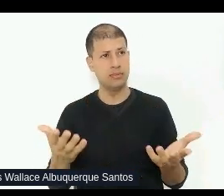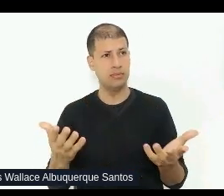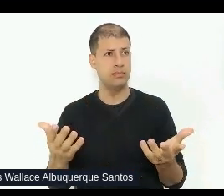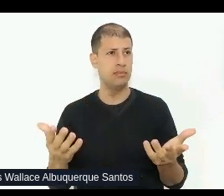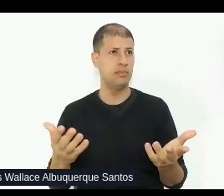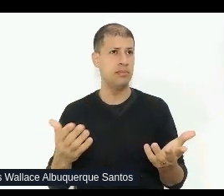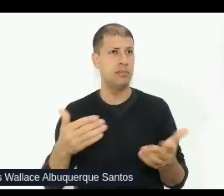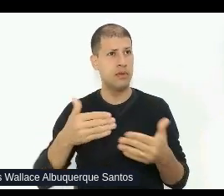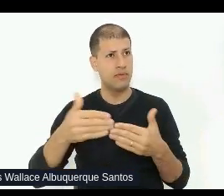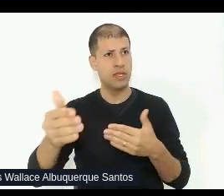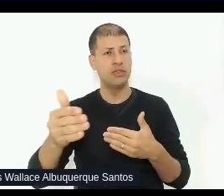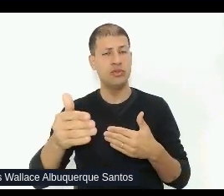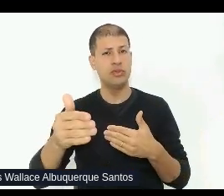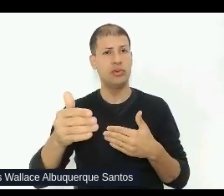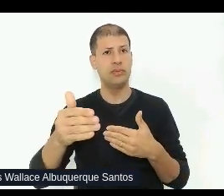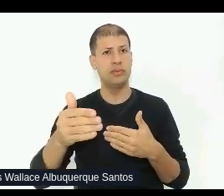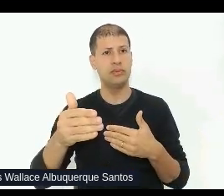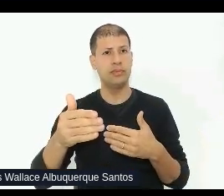partir disso,